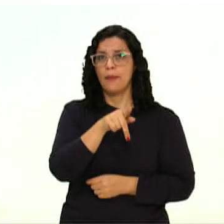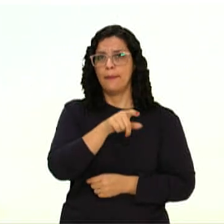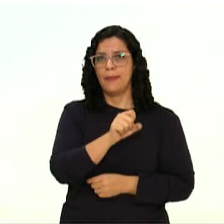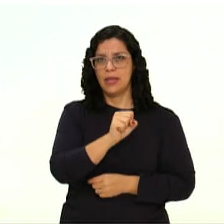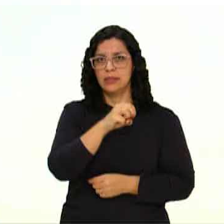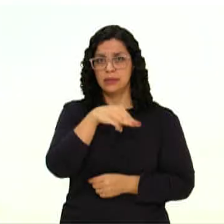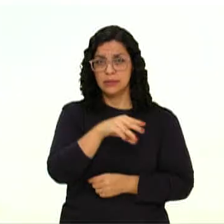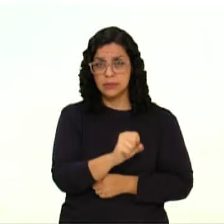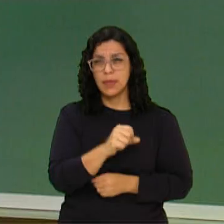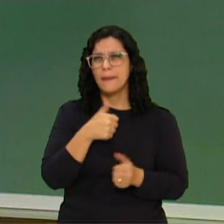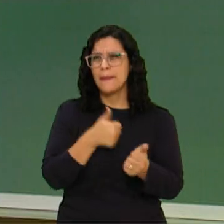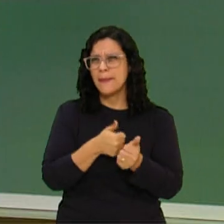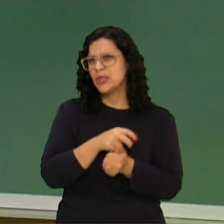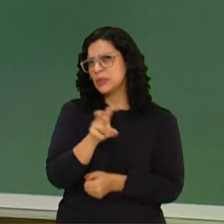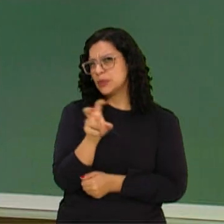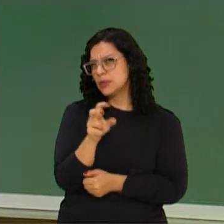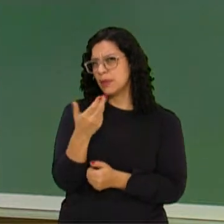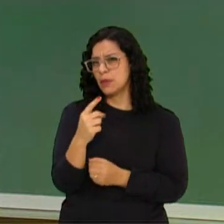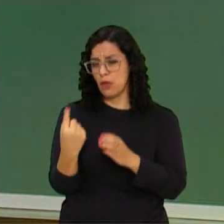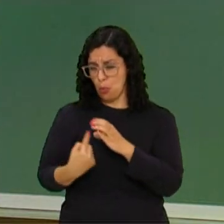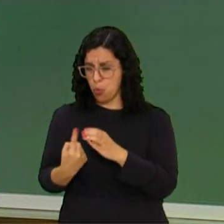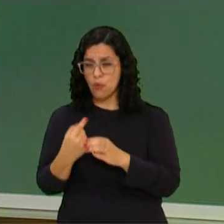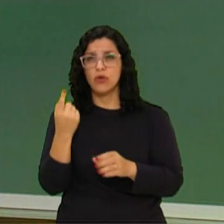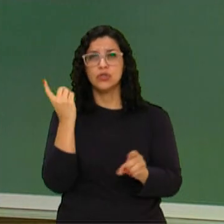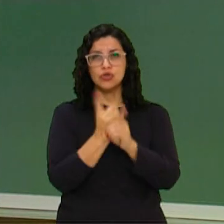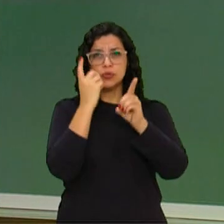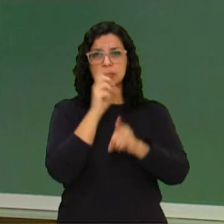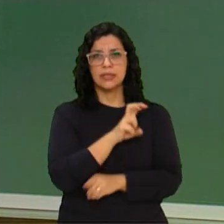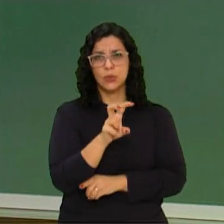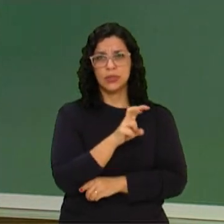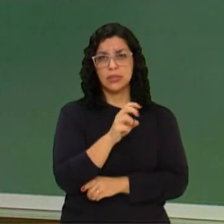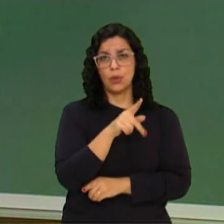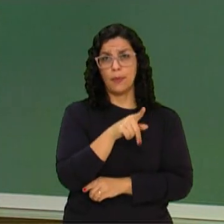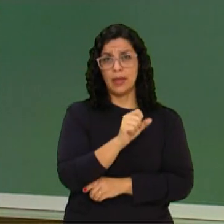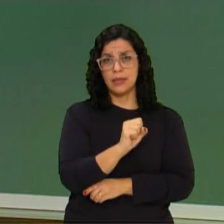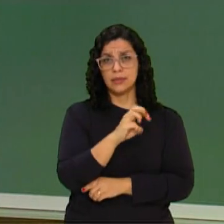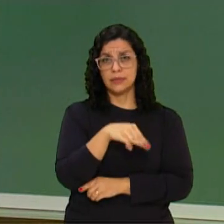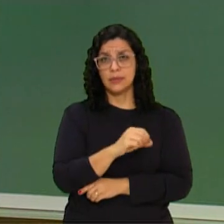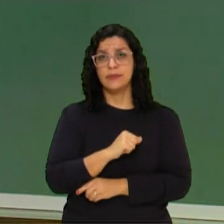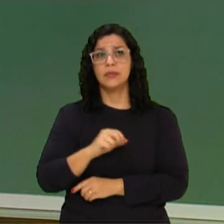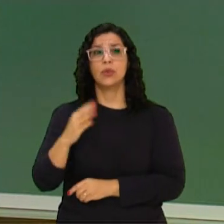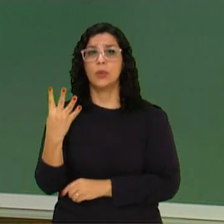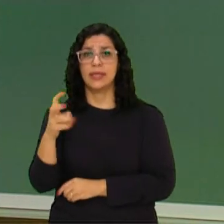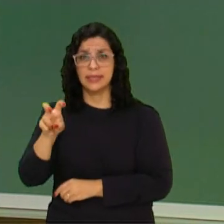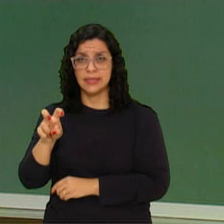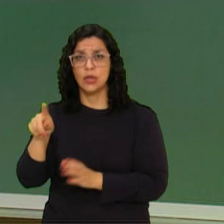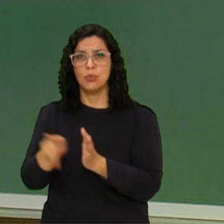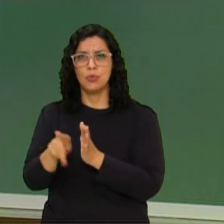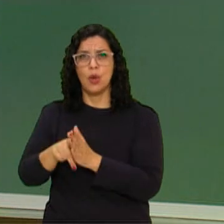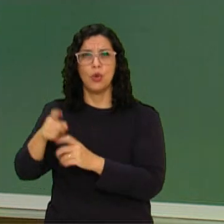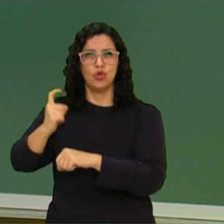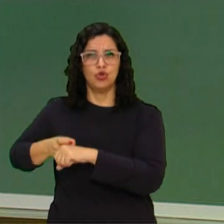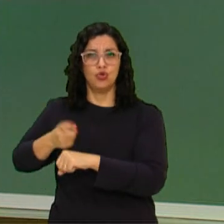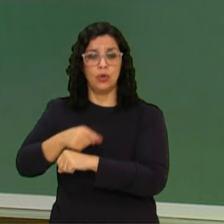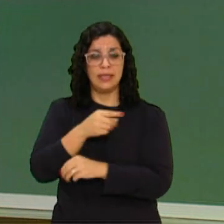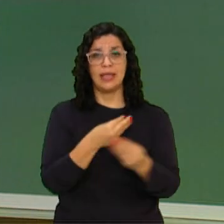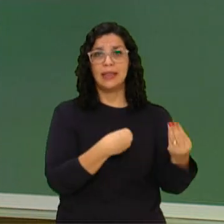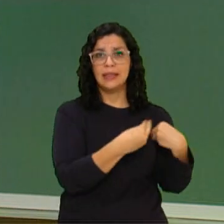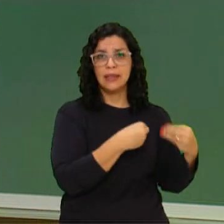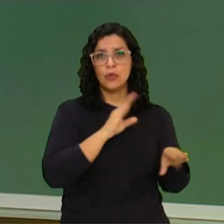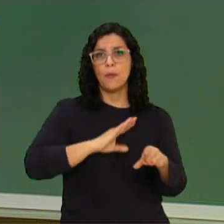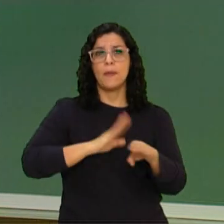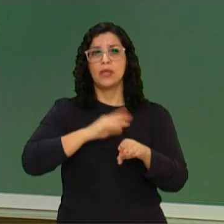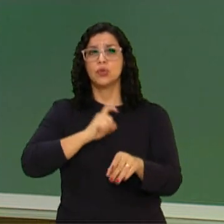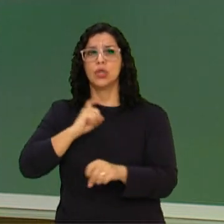de plasma, próximo de 55%, né, mais ou menos assim, e 45% de figurados, ou seja, a parte líquida é maior do que a